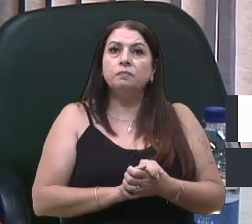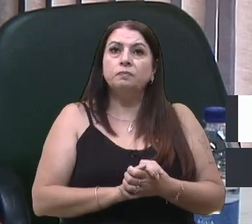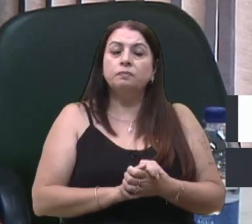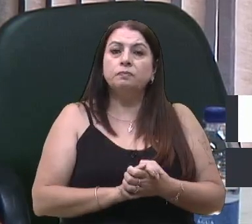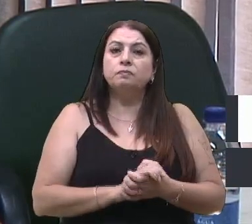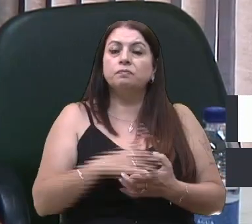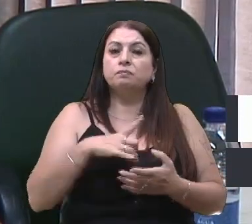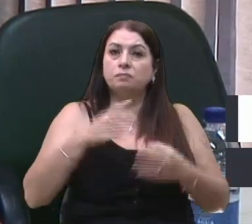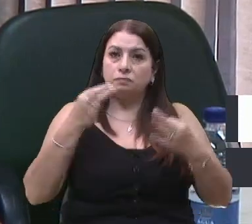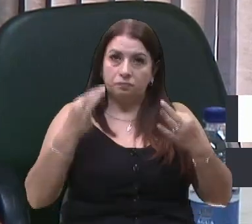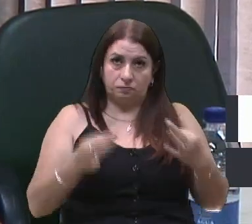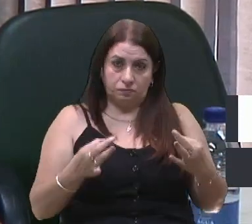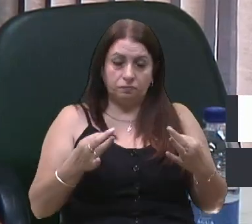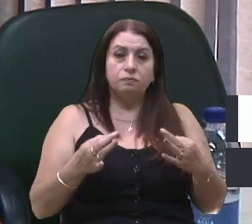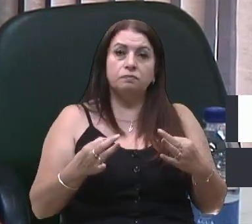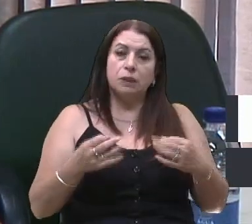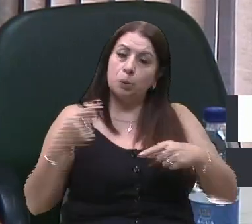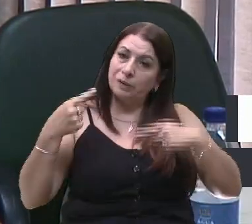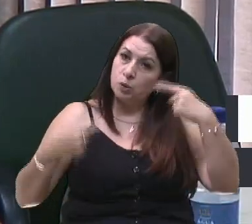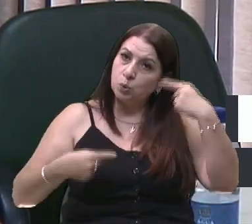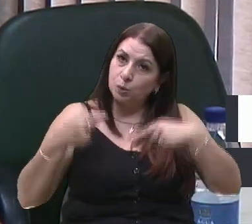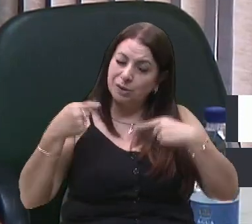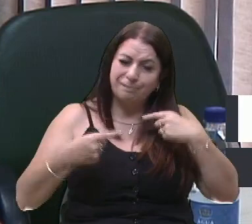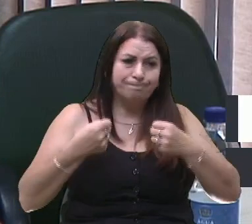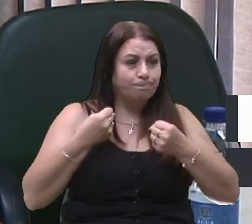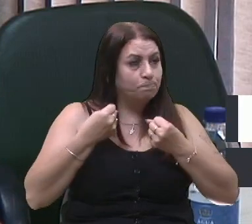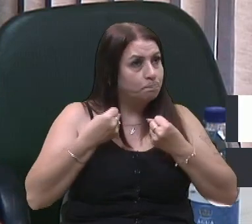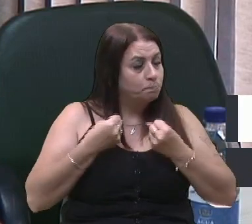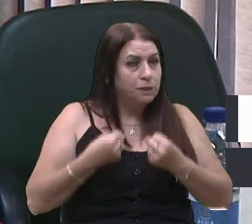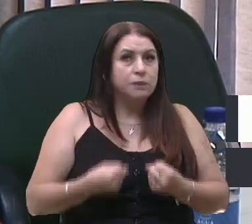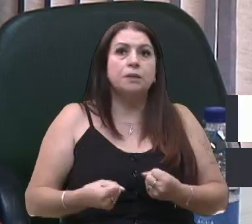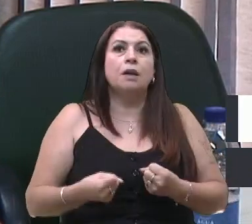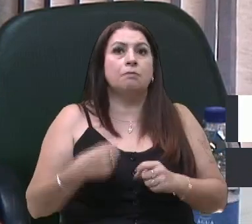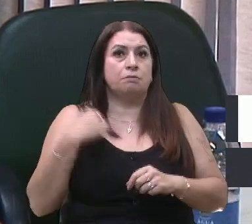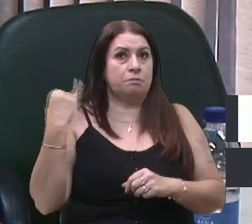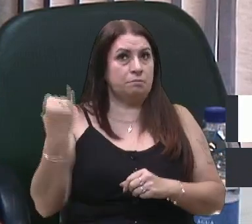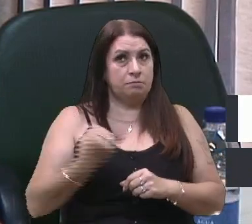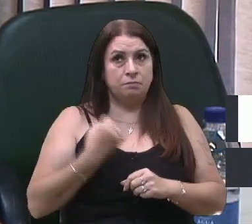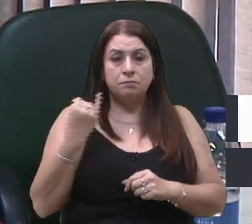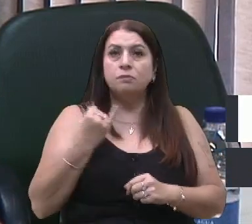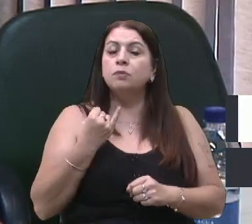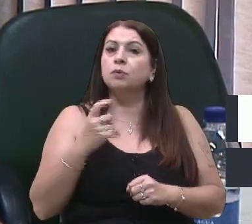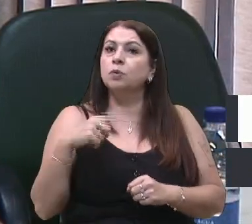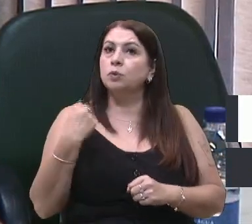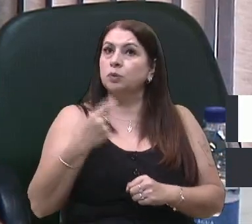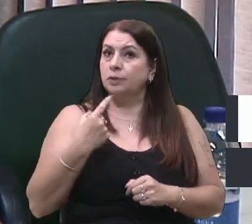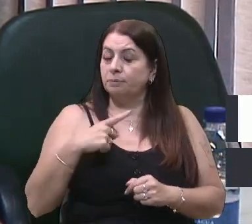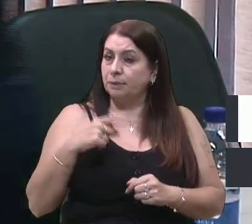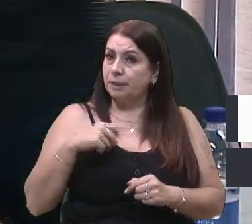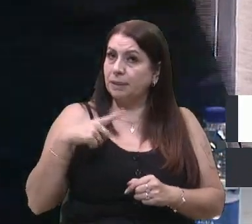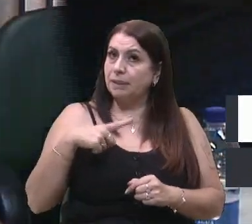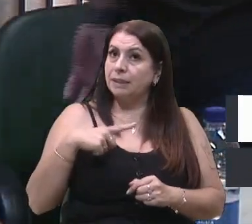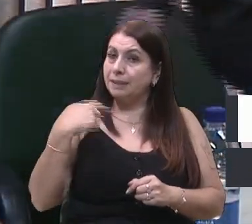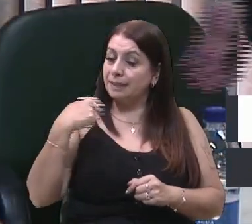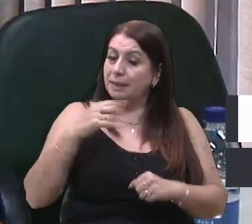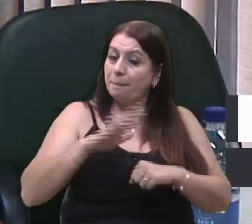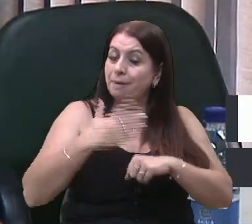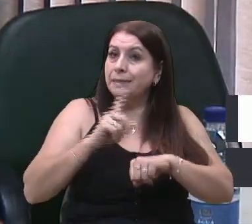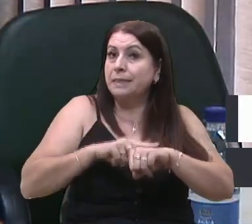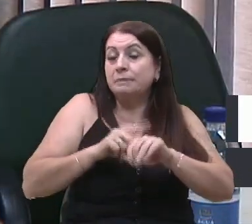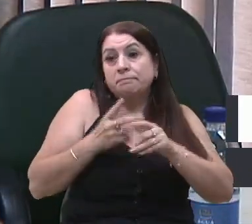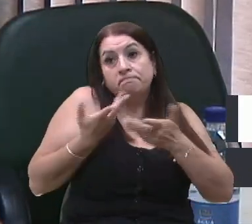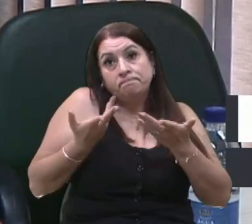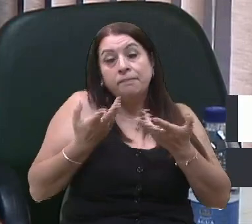eu tenho certeza que é uma discussão muito pesada, muito importante, e que a gente necessitaria de mais tempo,